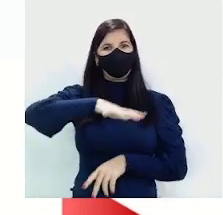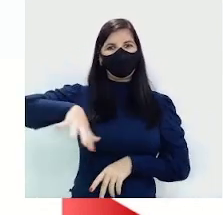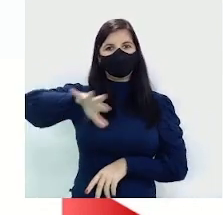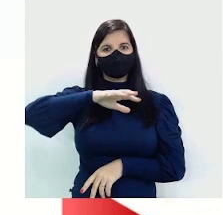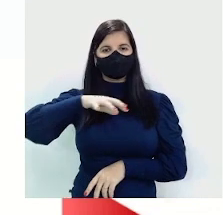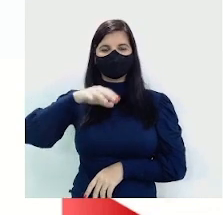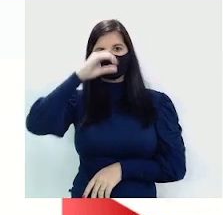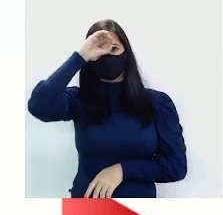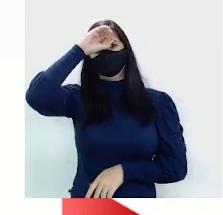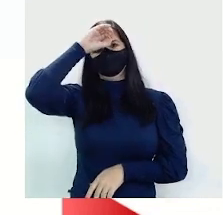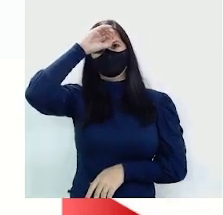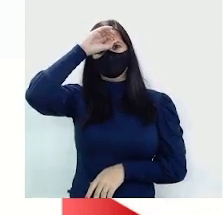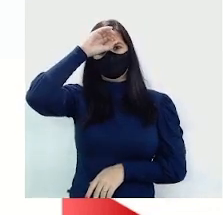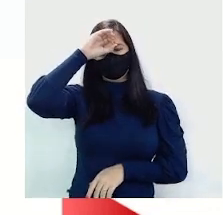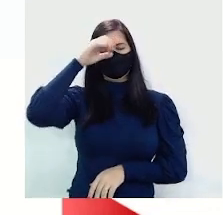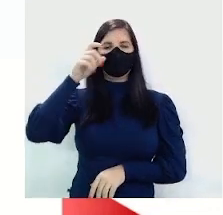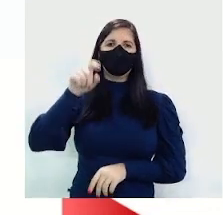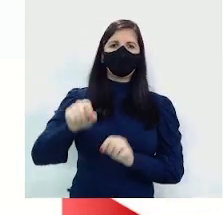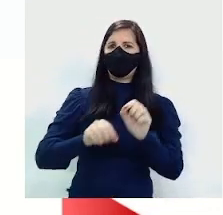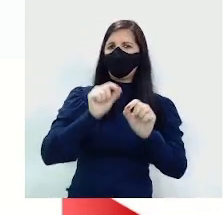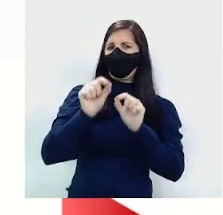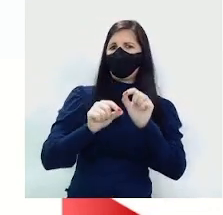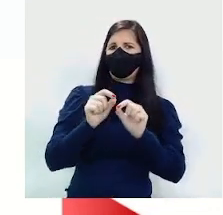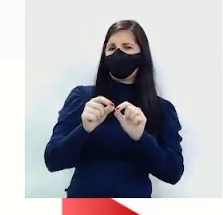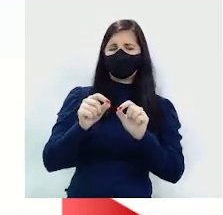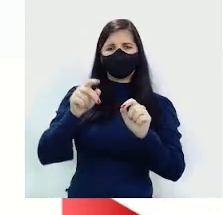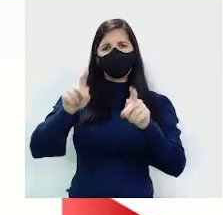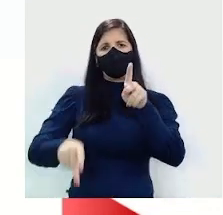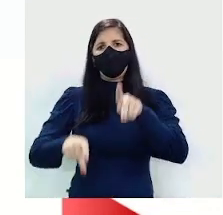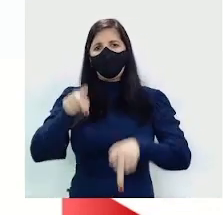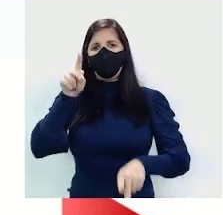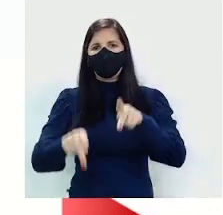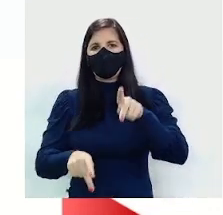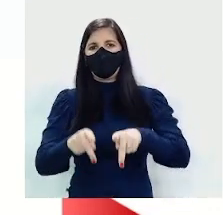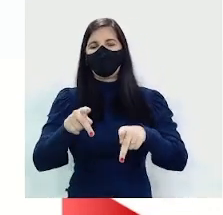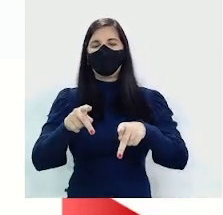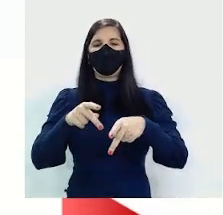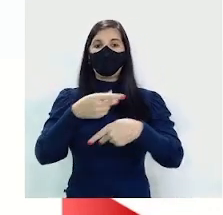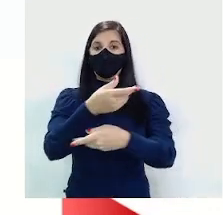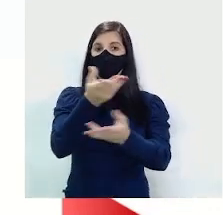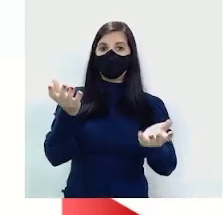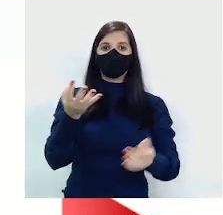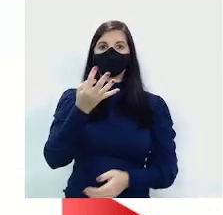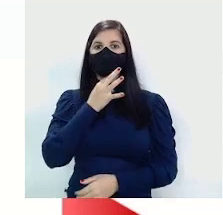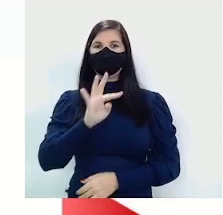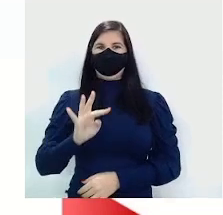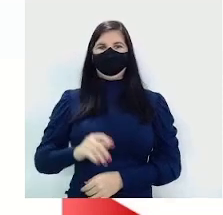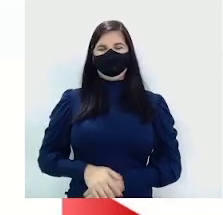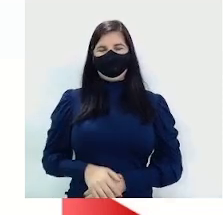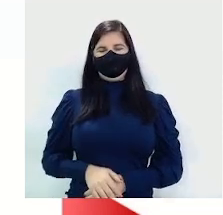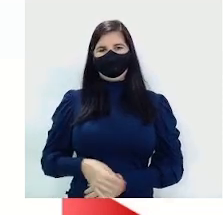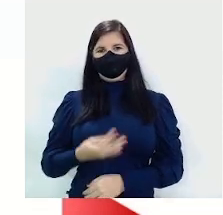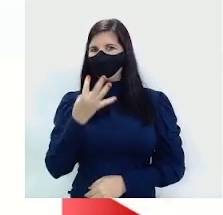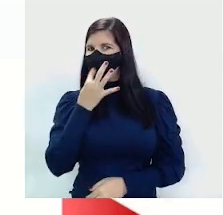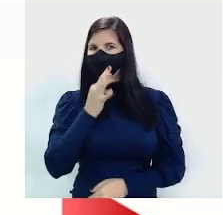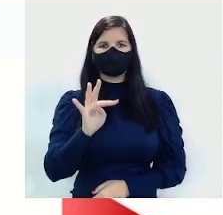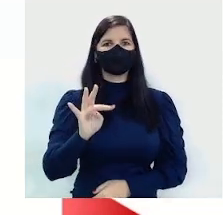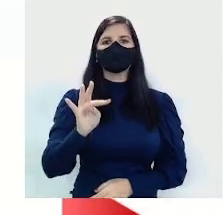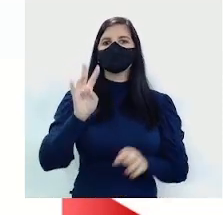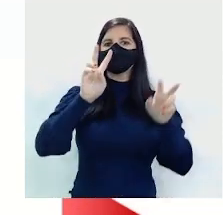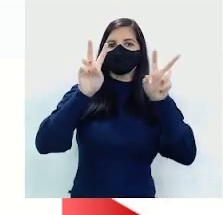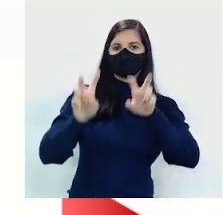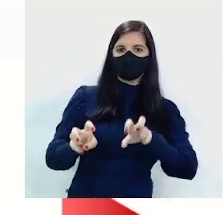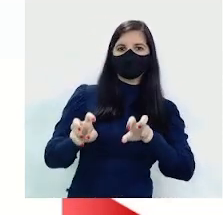leigo. O que seria um público leigo, gente? Para quem não sabe, é um público que desconhece ou pouco